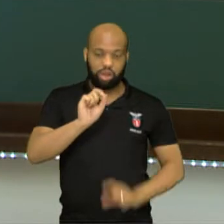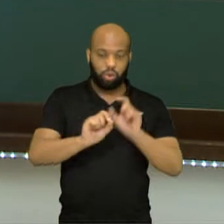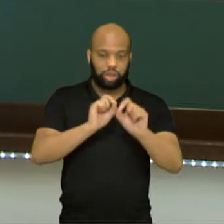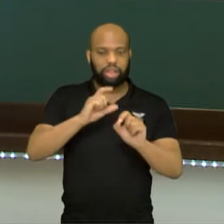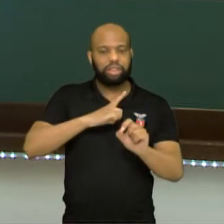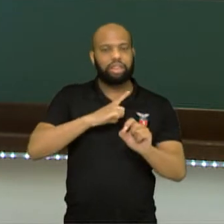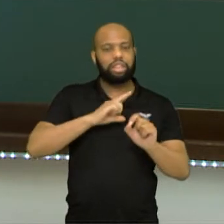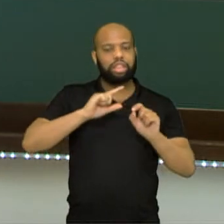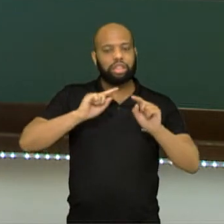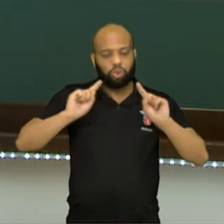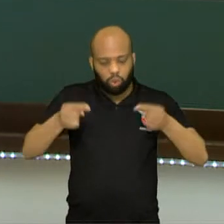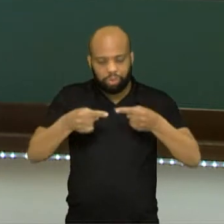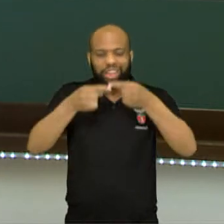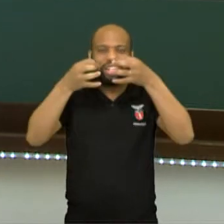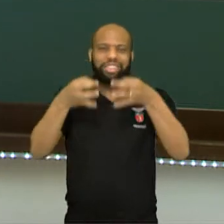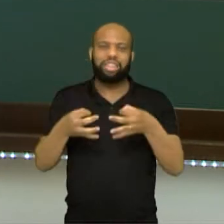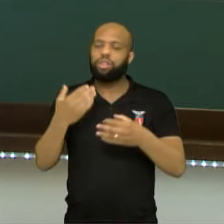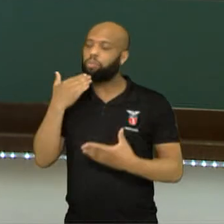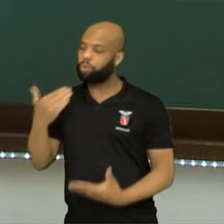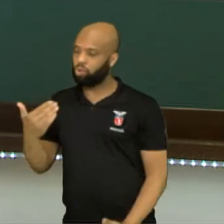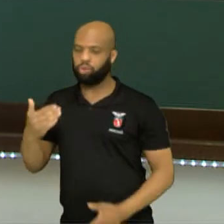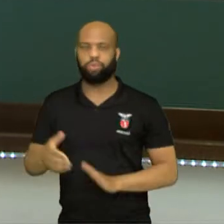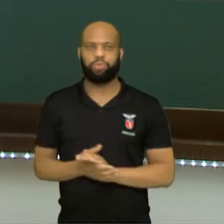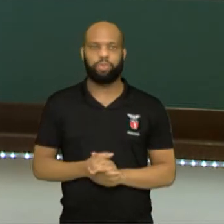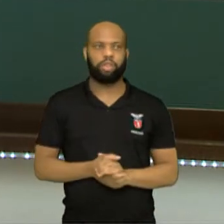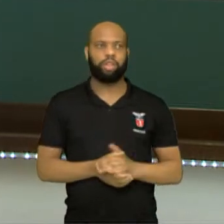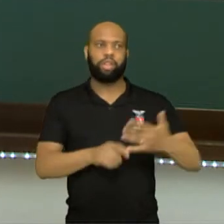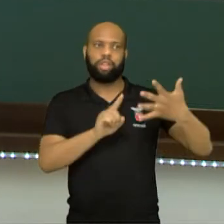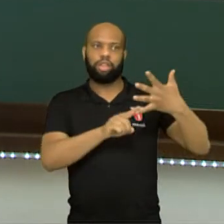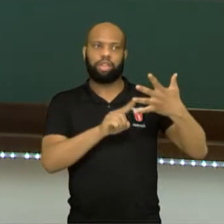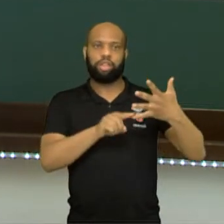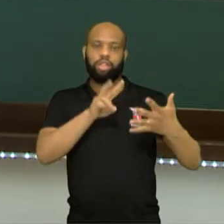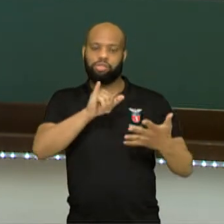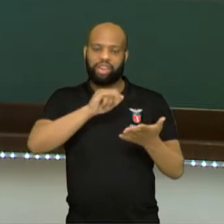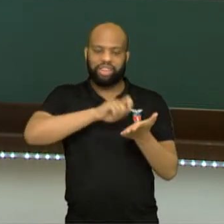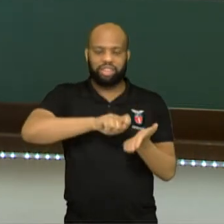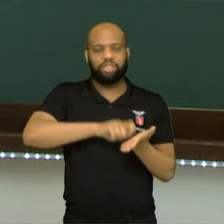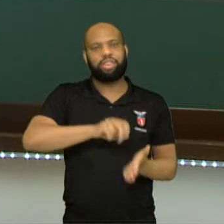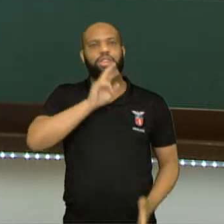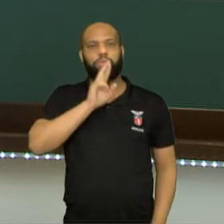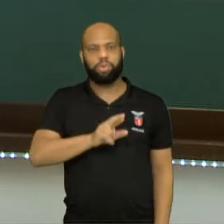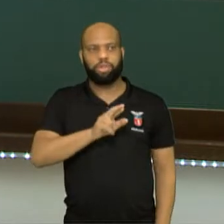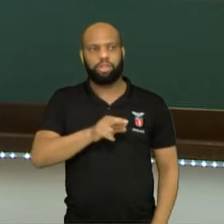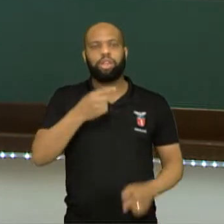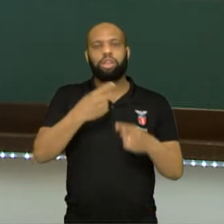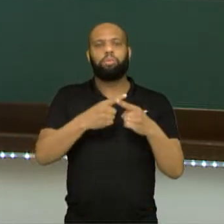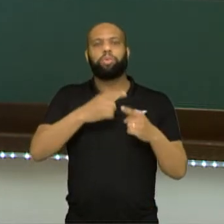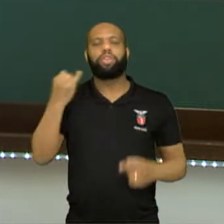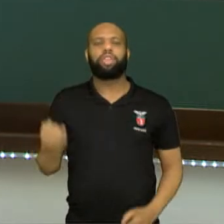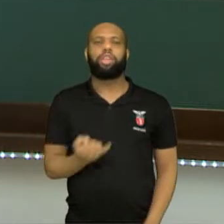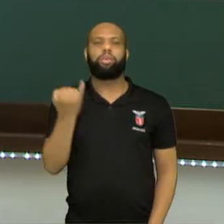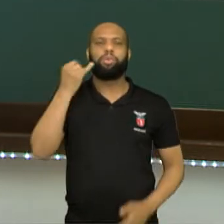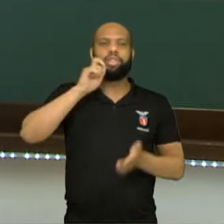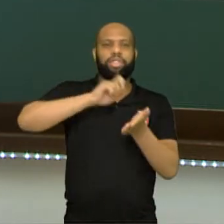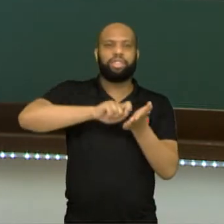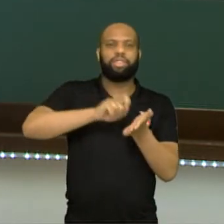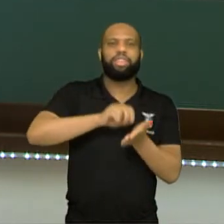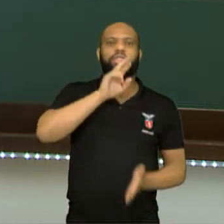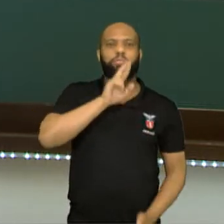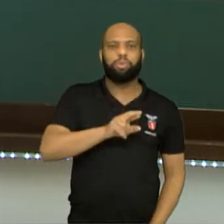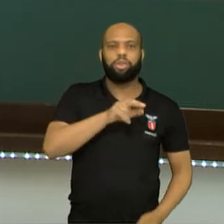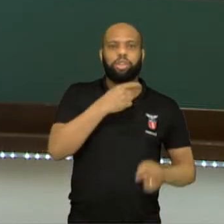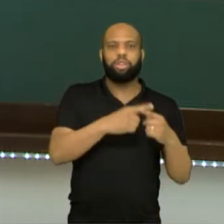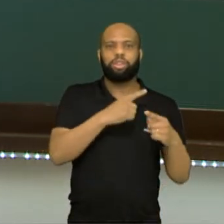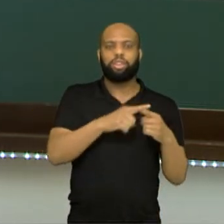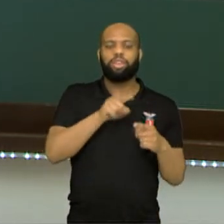coerência, tá? Quinto passo, escrever a resposta. Por que é importante escrever a resposta? Para que